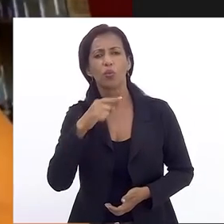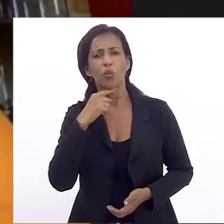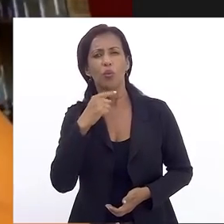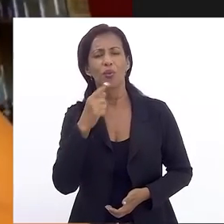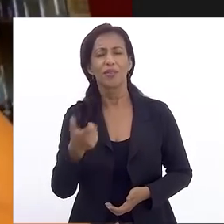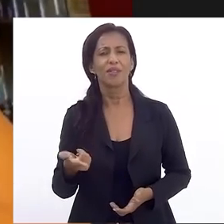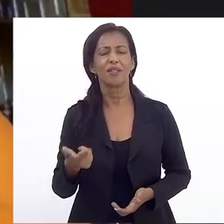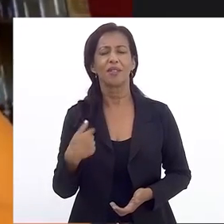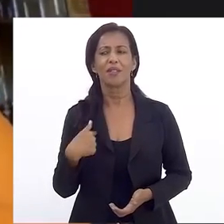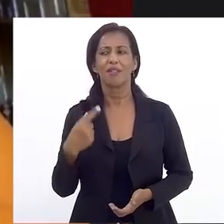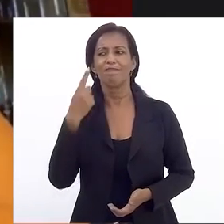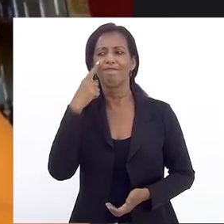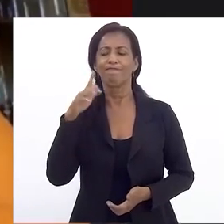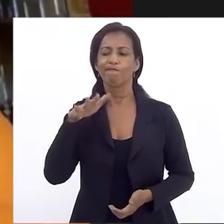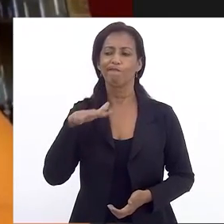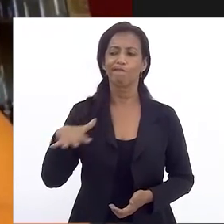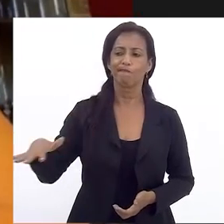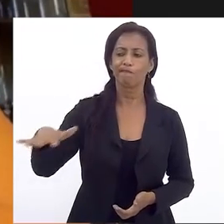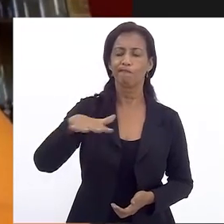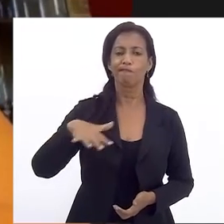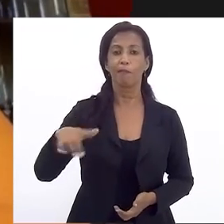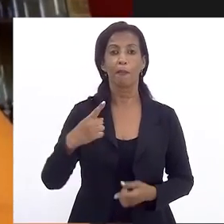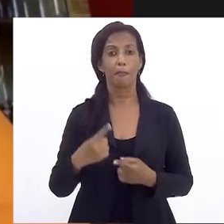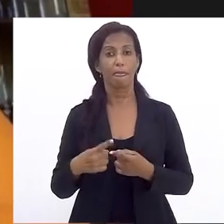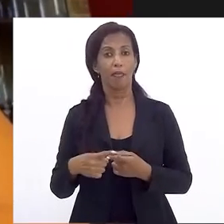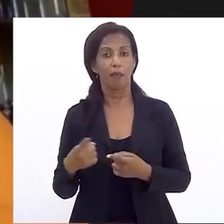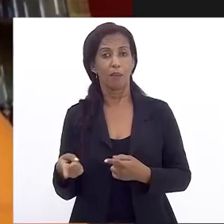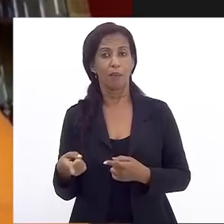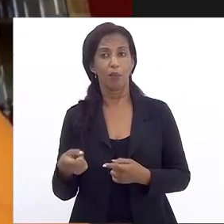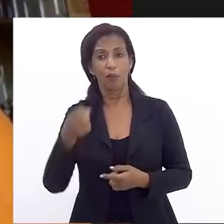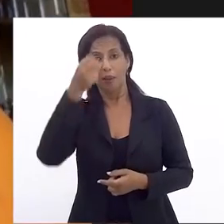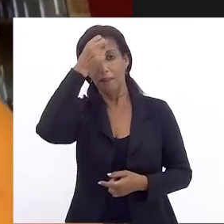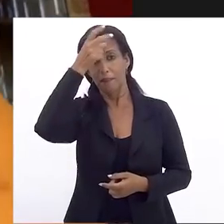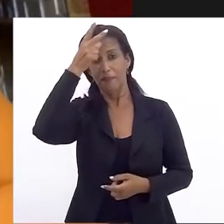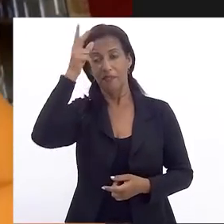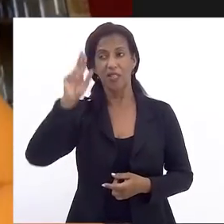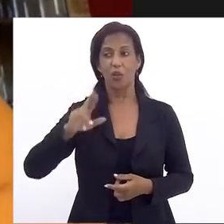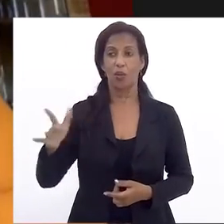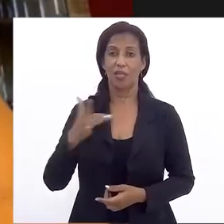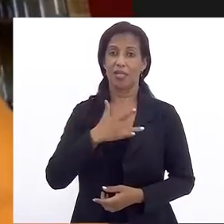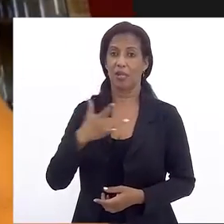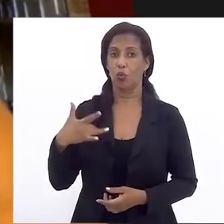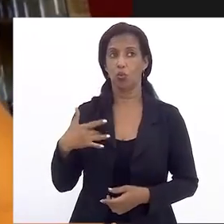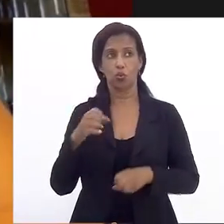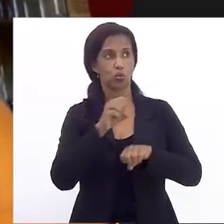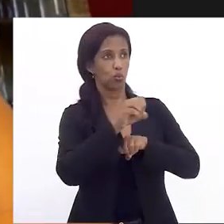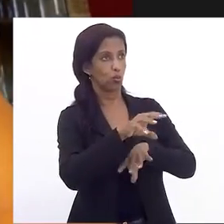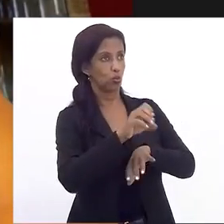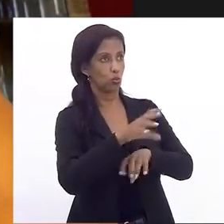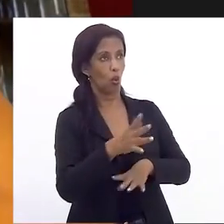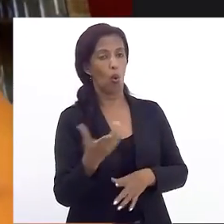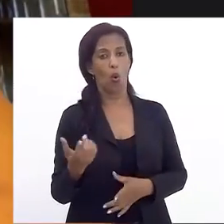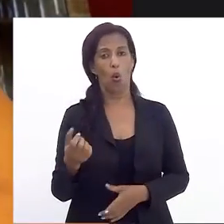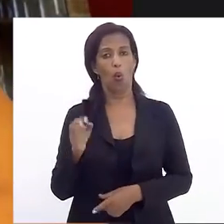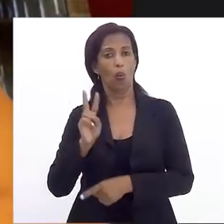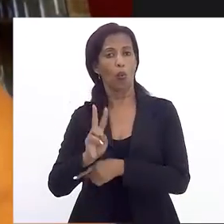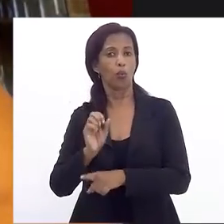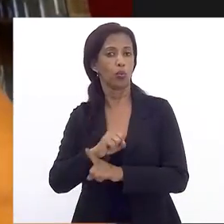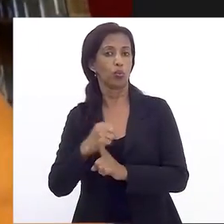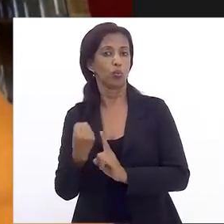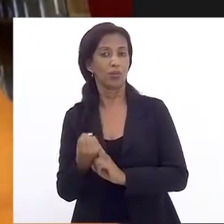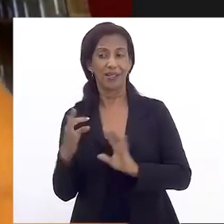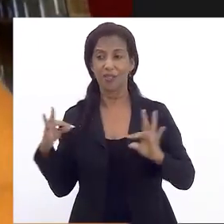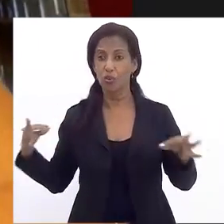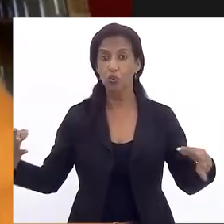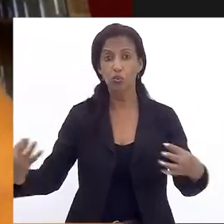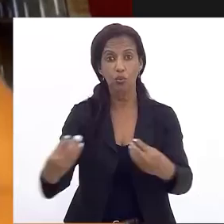eu não consegui me identificar com uma área, porque a prefeita não é da saúde, ou da educação, ou da